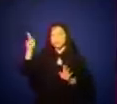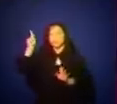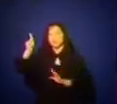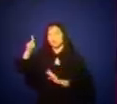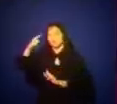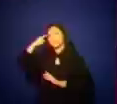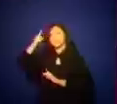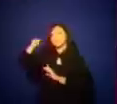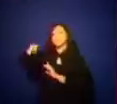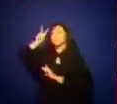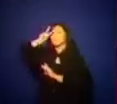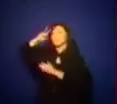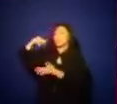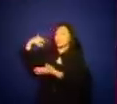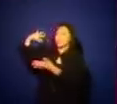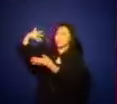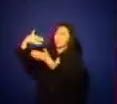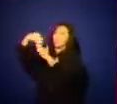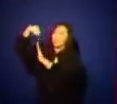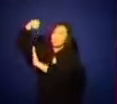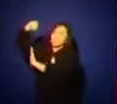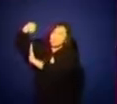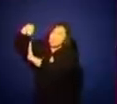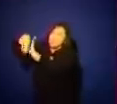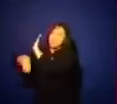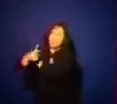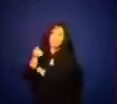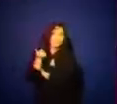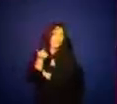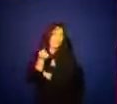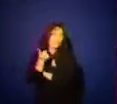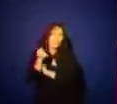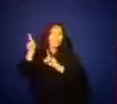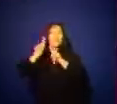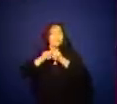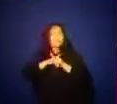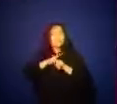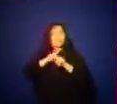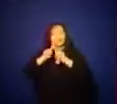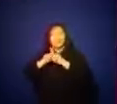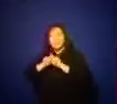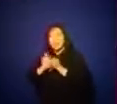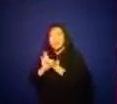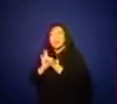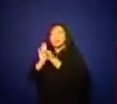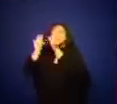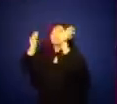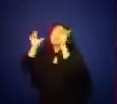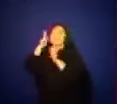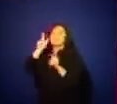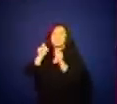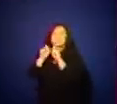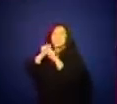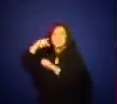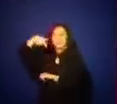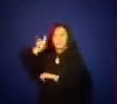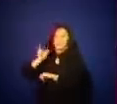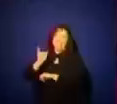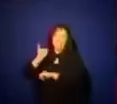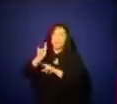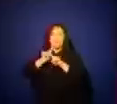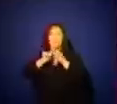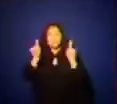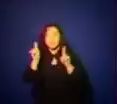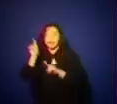baixa o histórico de The Fool que talvez dê um pouco mais de liberdade para fazer o kiwi e você viu que o próprio